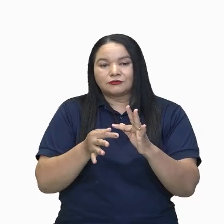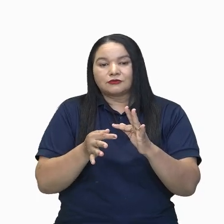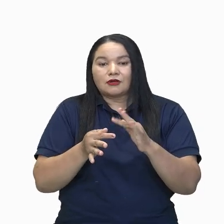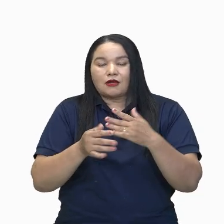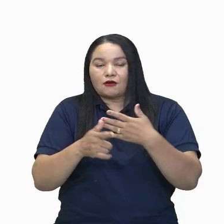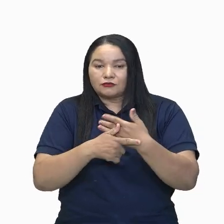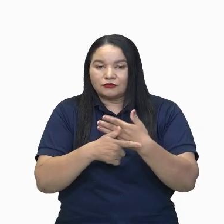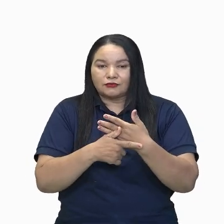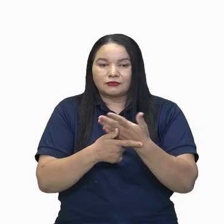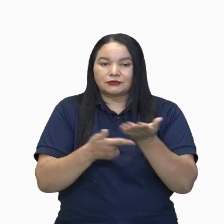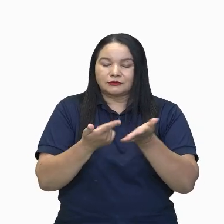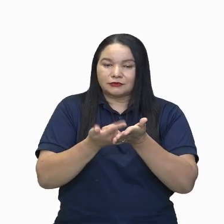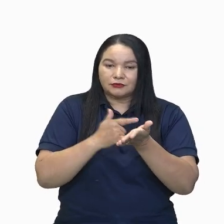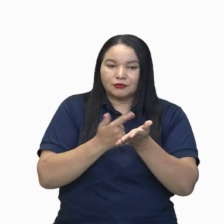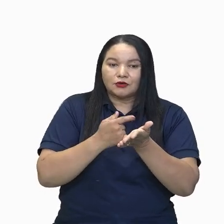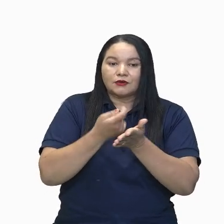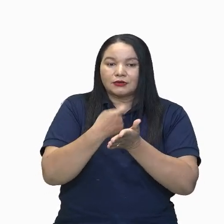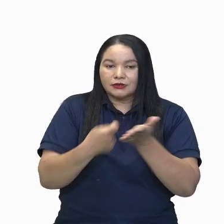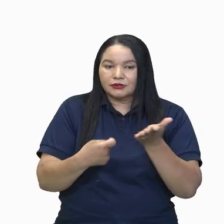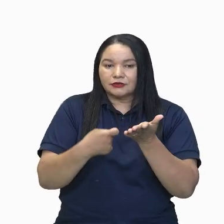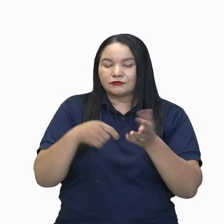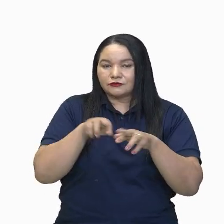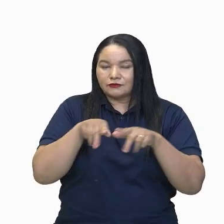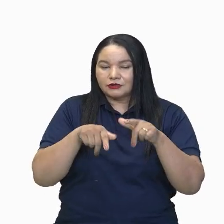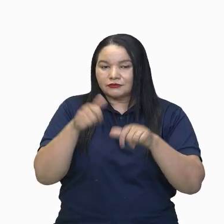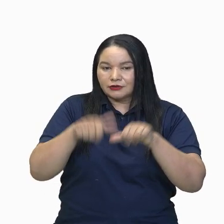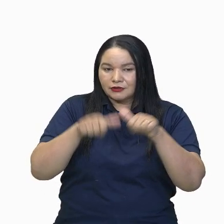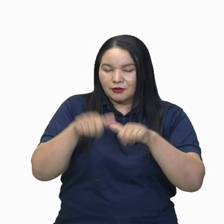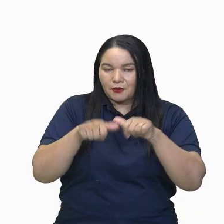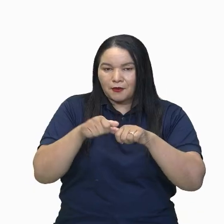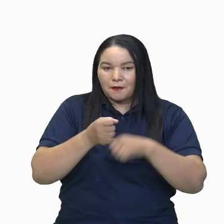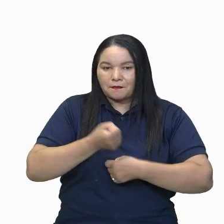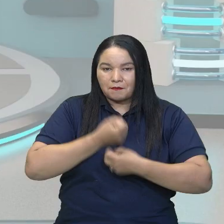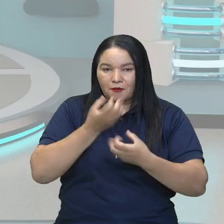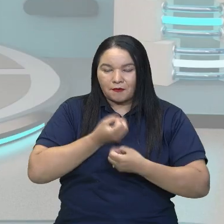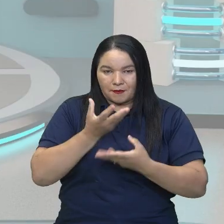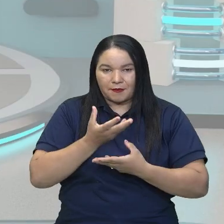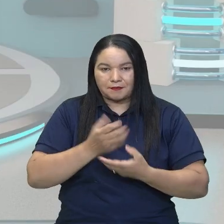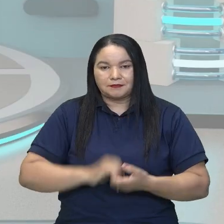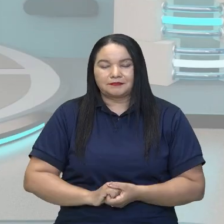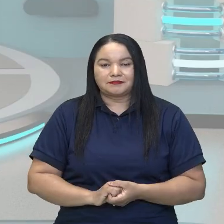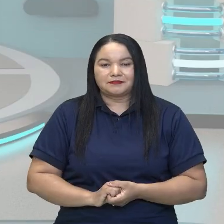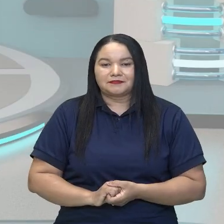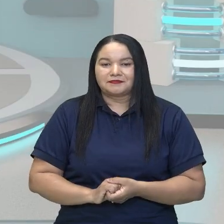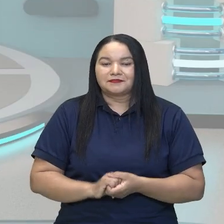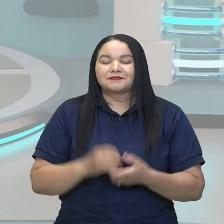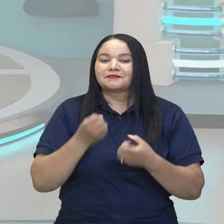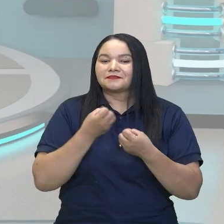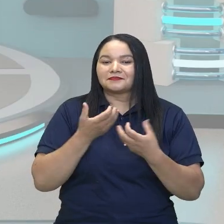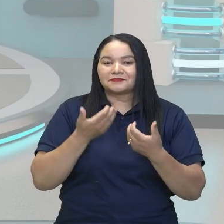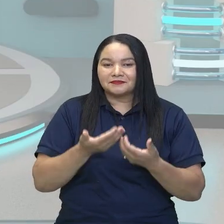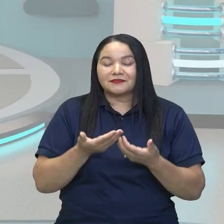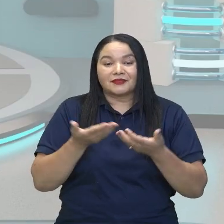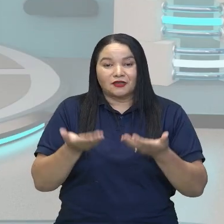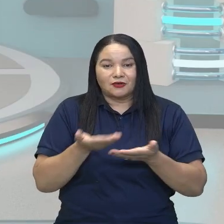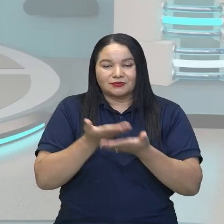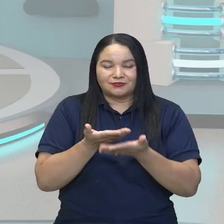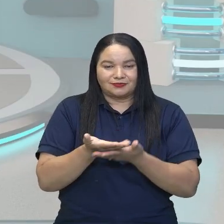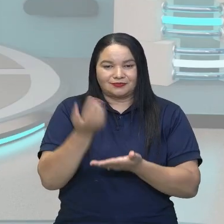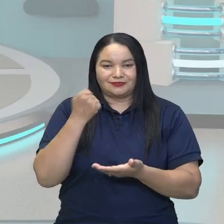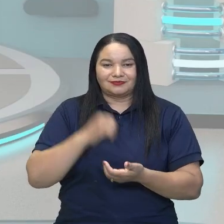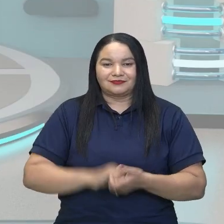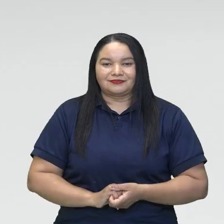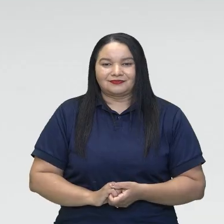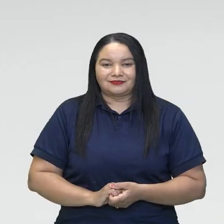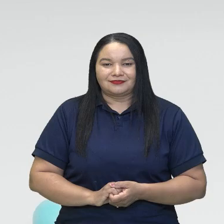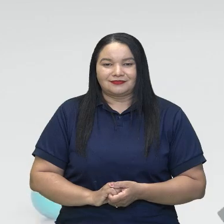arcadismo. Autores e obras. Análise de poemas. Muito bem, então vamos para a nossa aula.